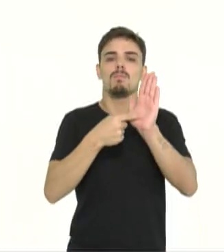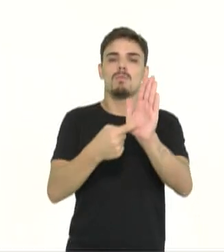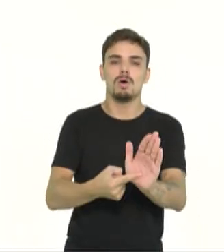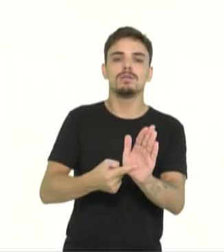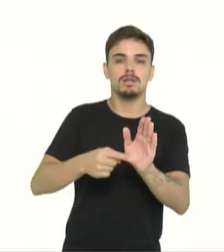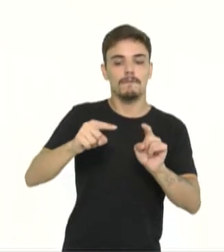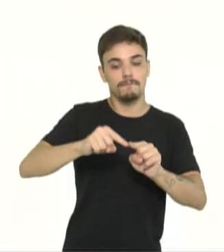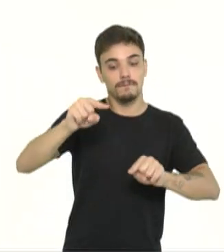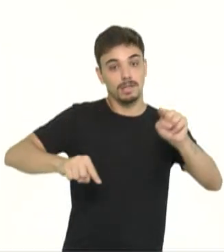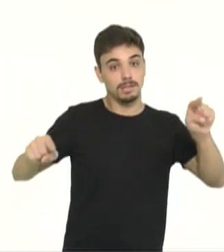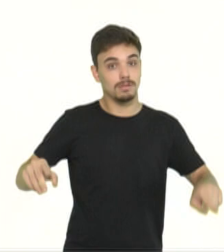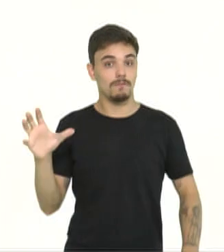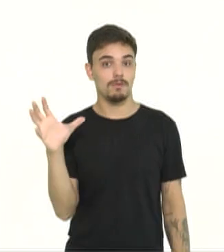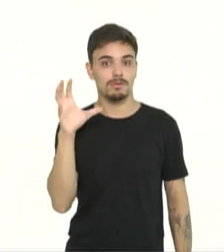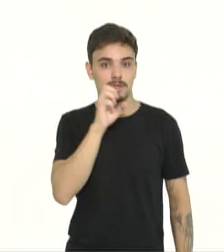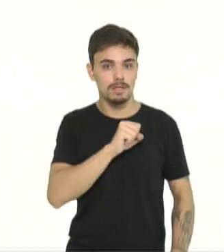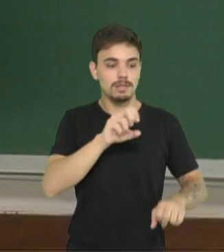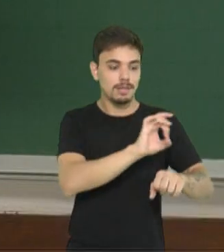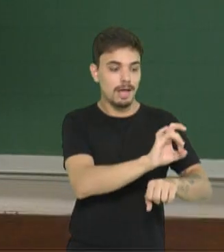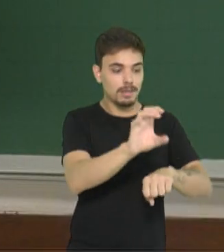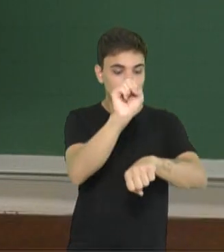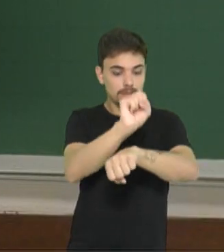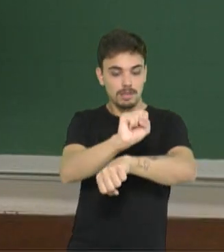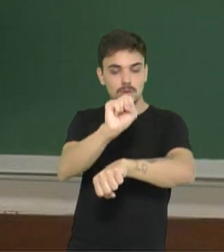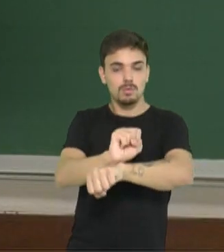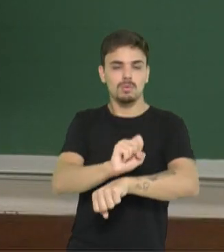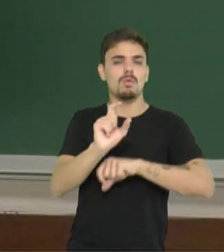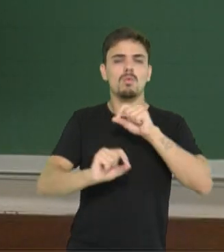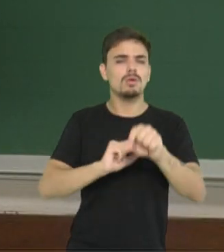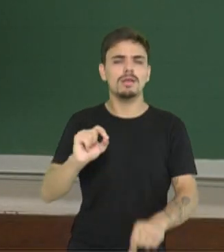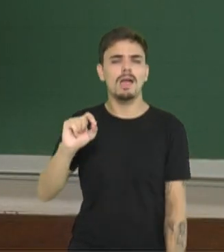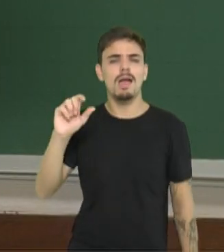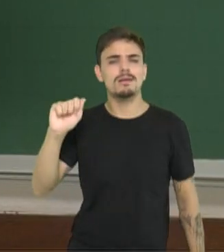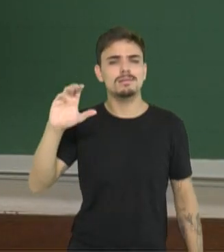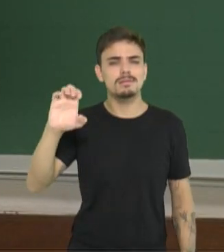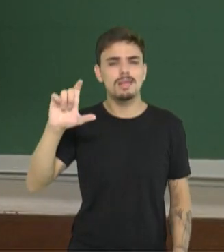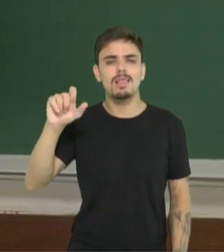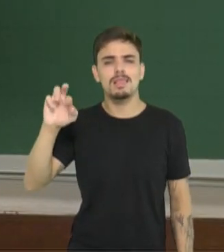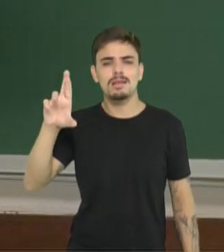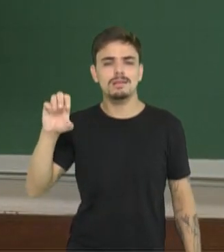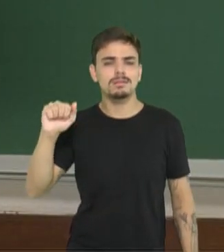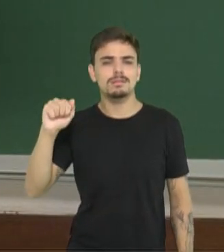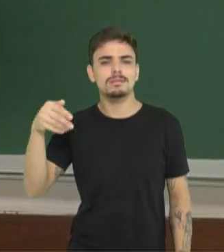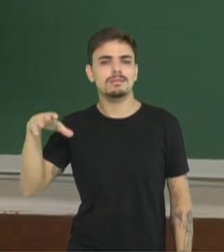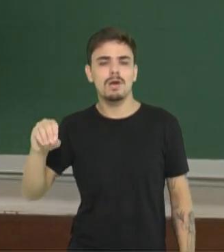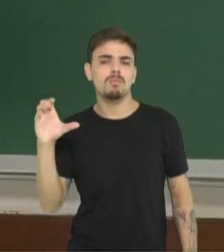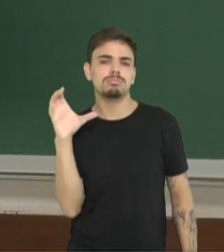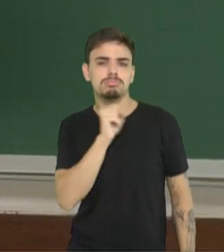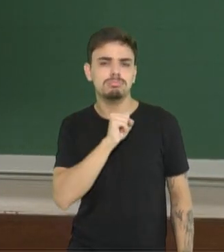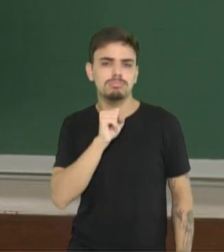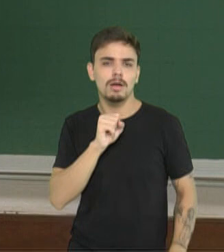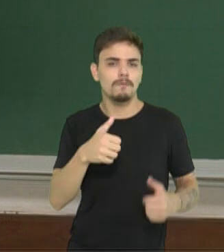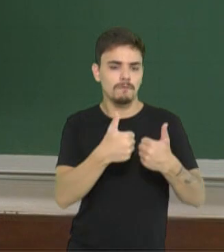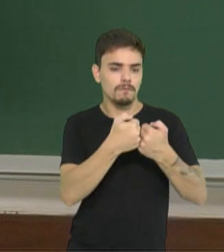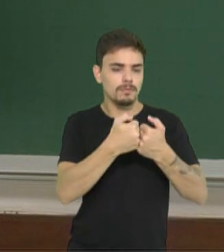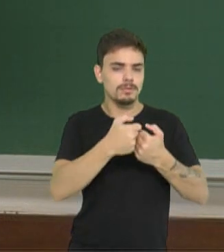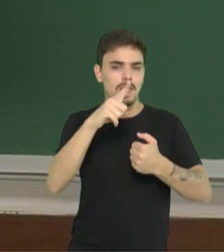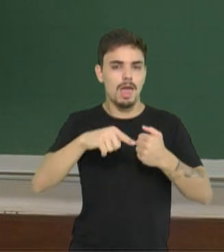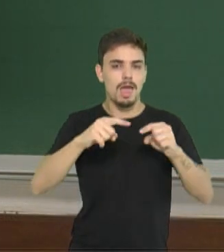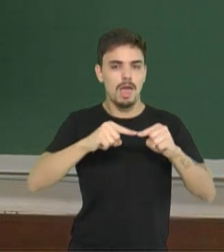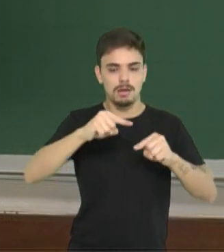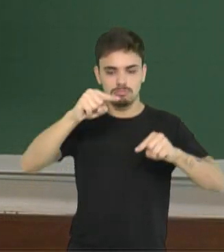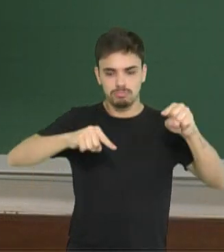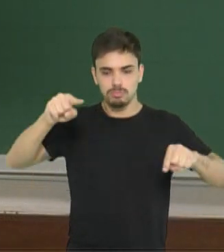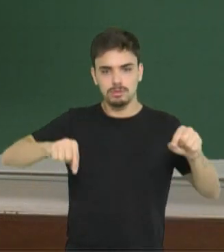velocidade por segundo, tá? Então, o que é aceleração na física? É o que faz, né, com que a velocidade se altere